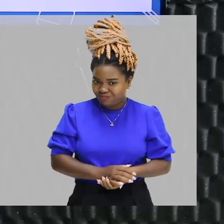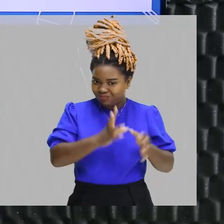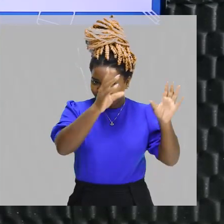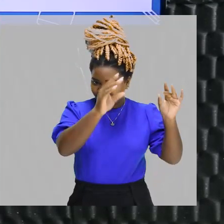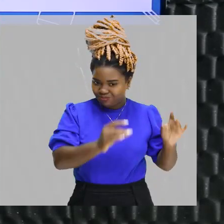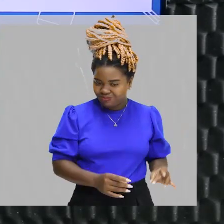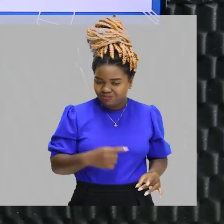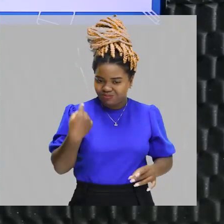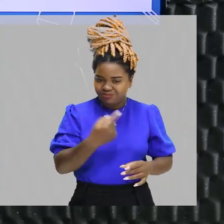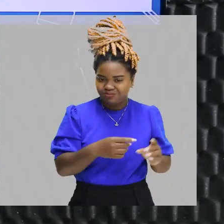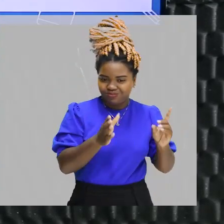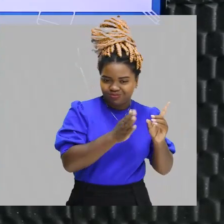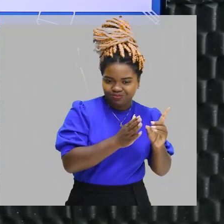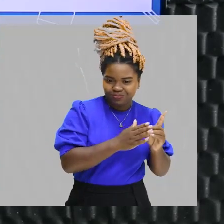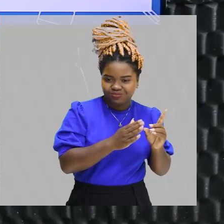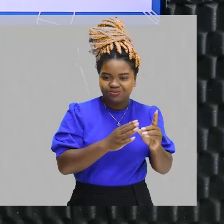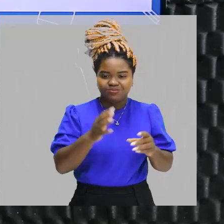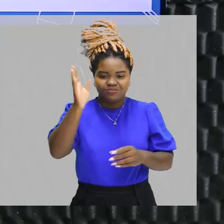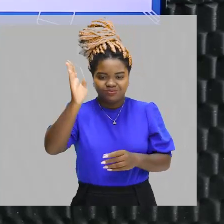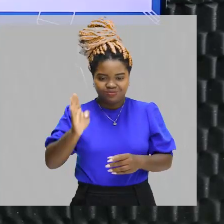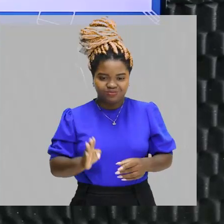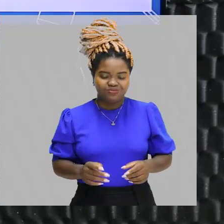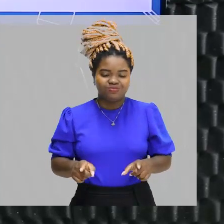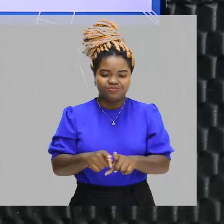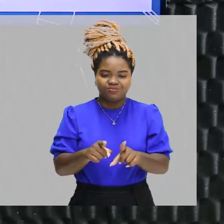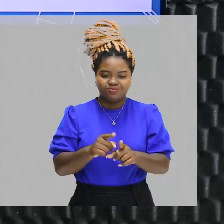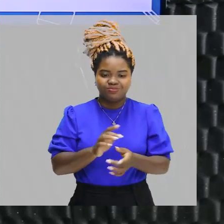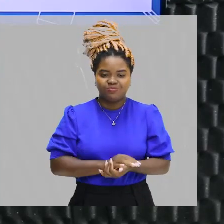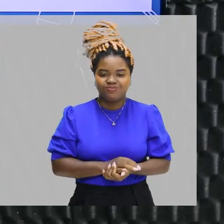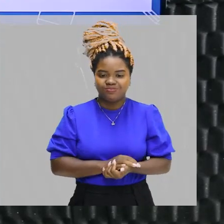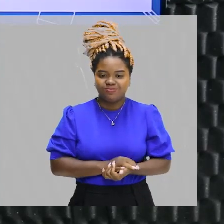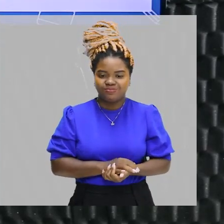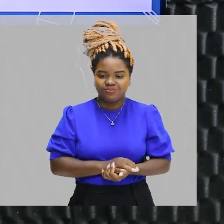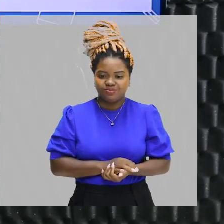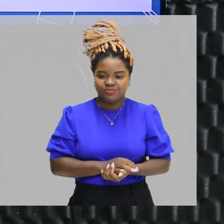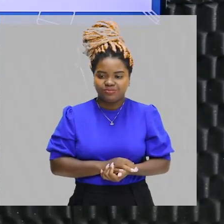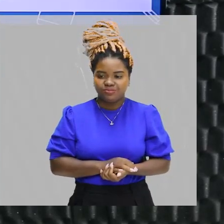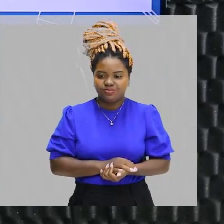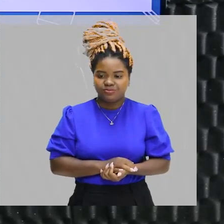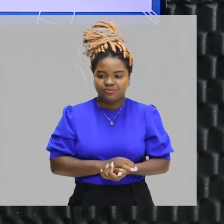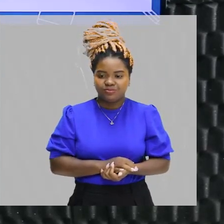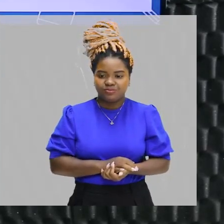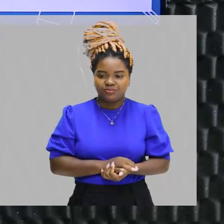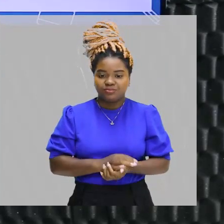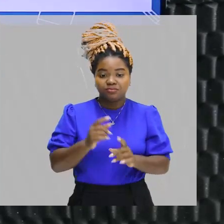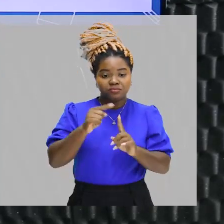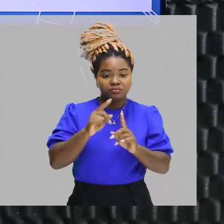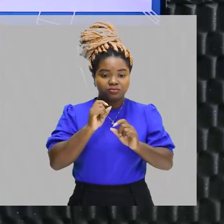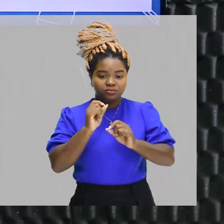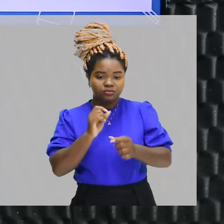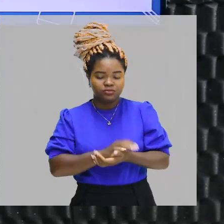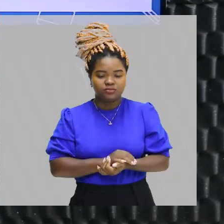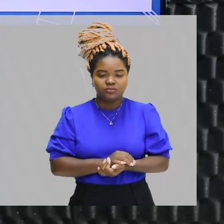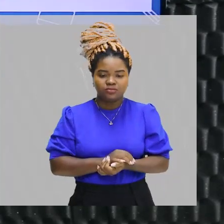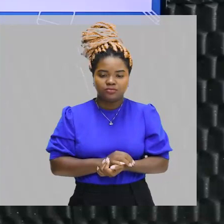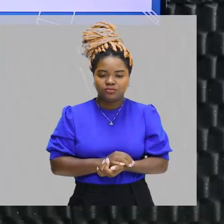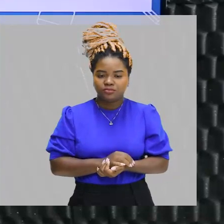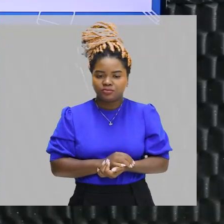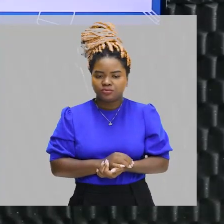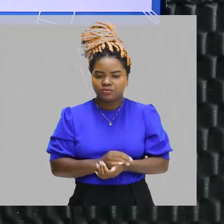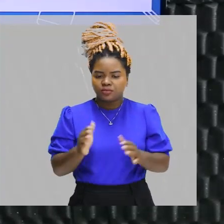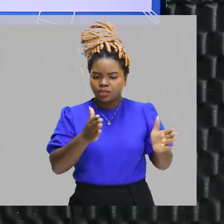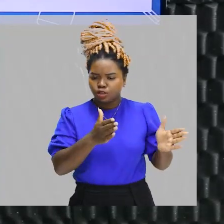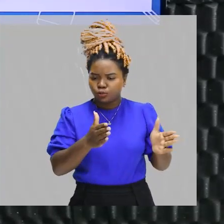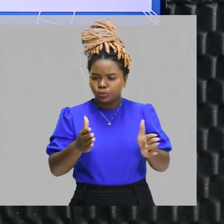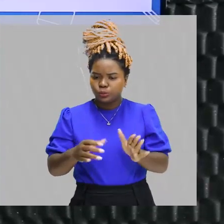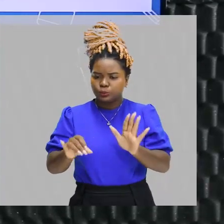indígenas brasileiros e nativos de outras partes do mundo, no caso os americanos. É uma forma que você acaba fazendo um processo de